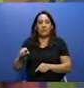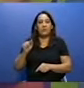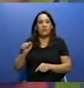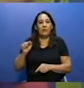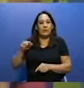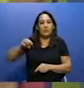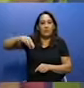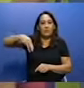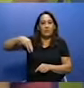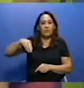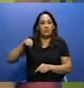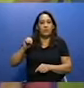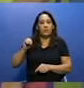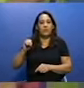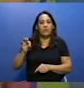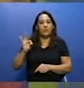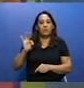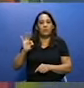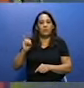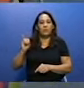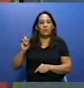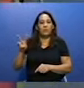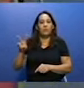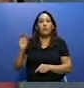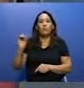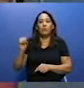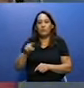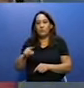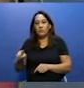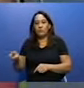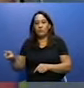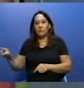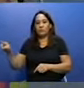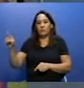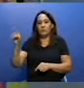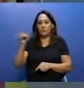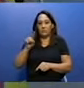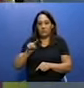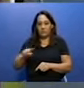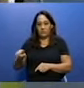Pega um lápis de cor e contorna o motivo.